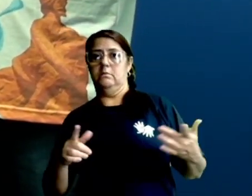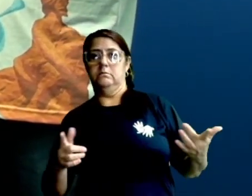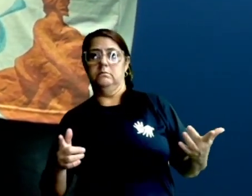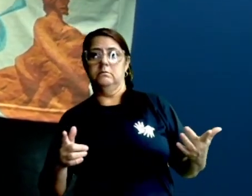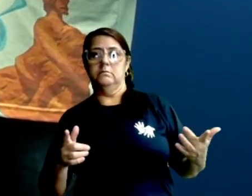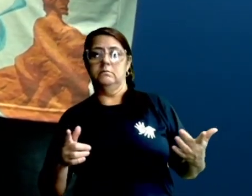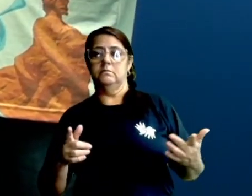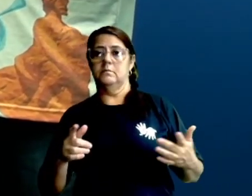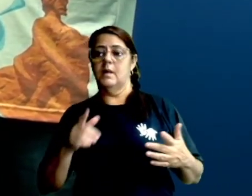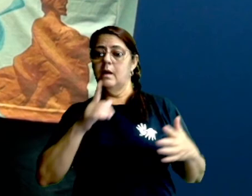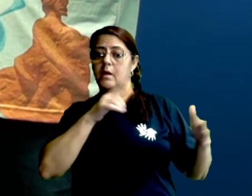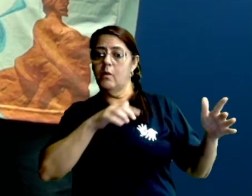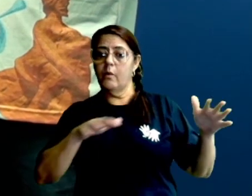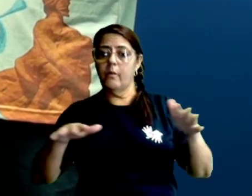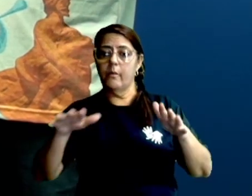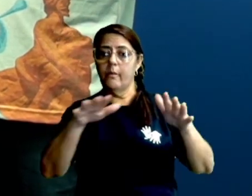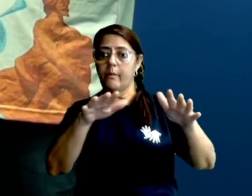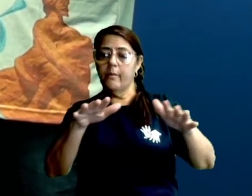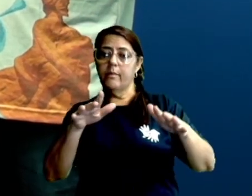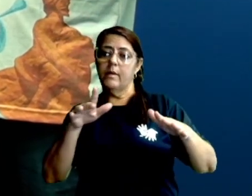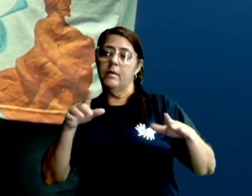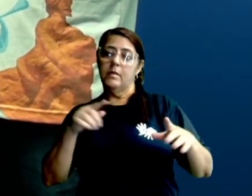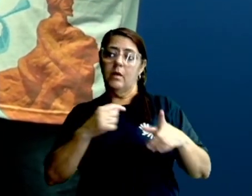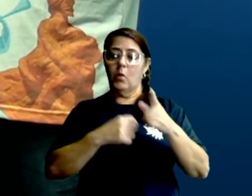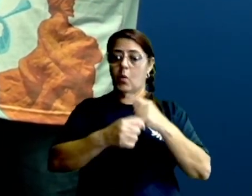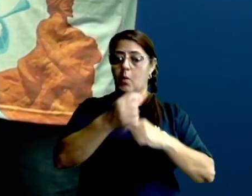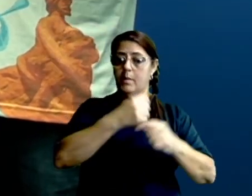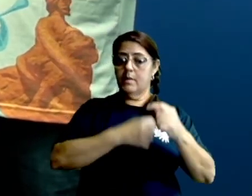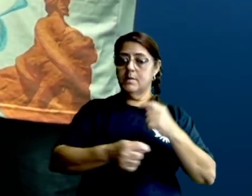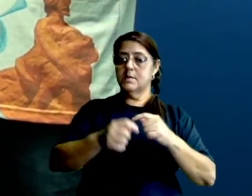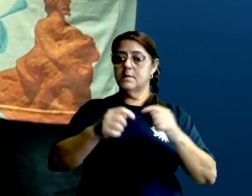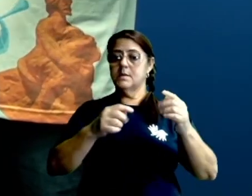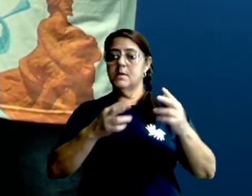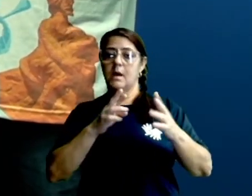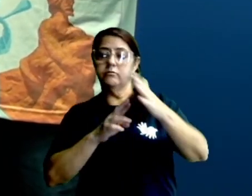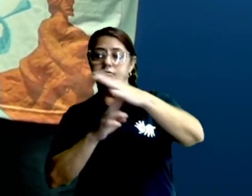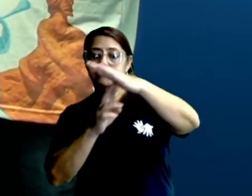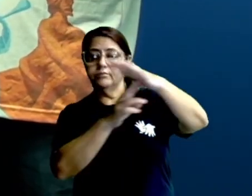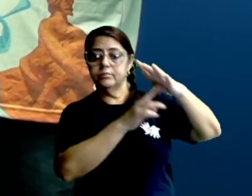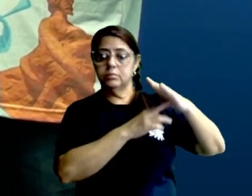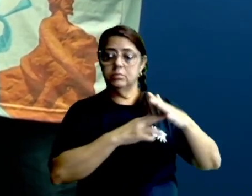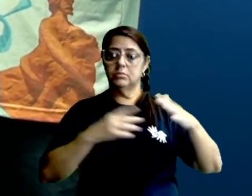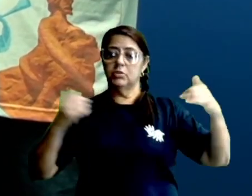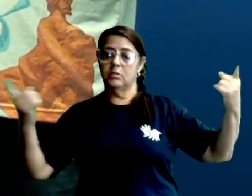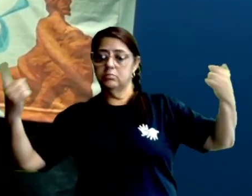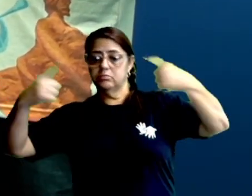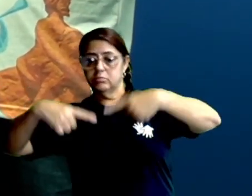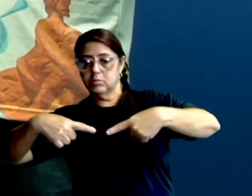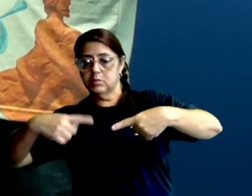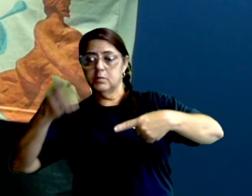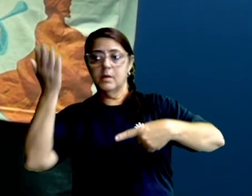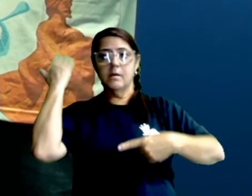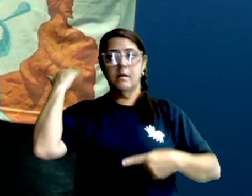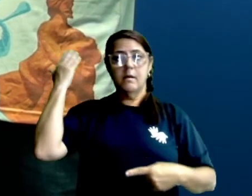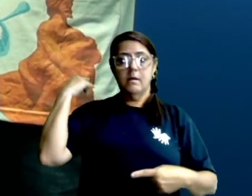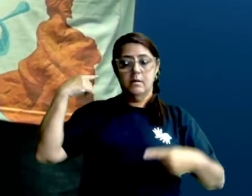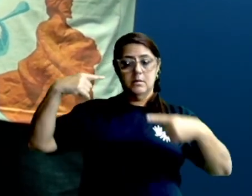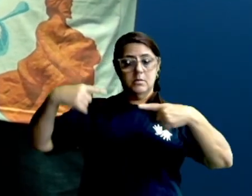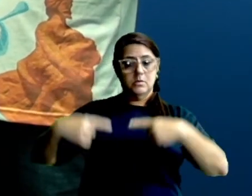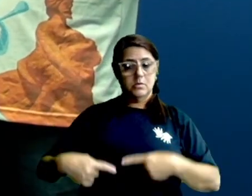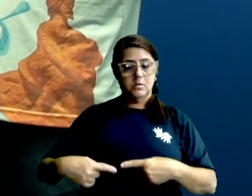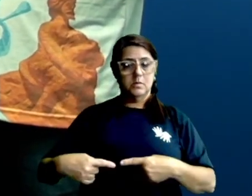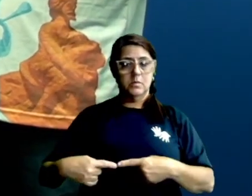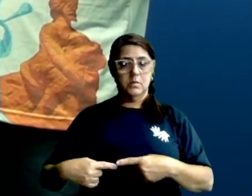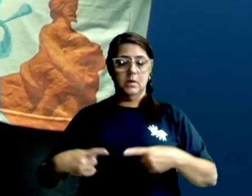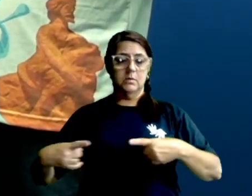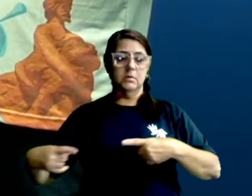Mediterrâneo, e é uma importante rota comercial, né, que é explorada e que já foi disputada, né, nas